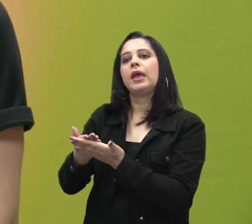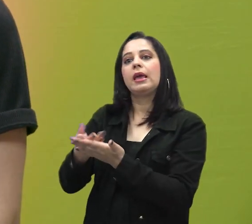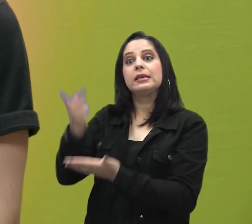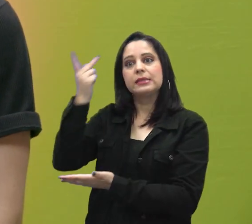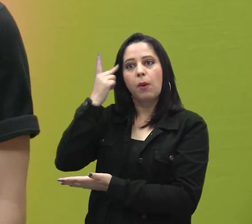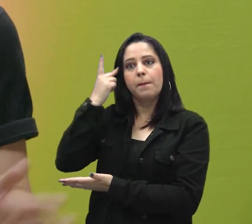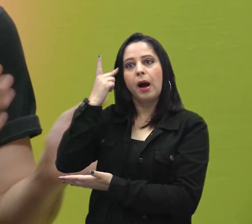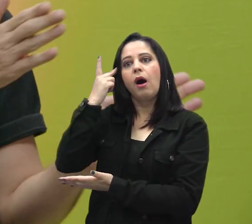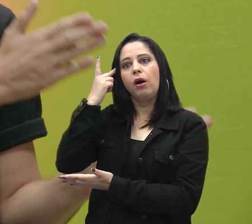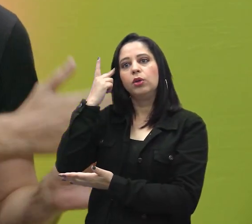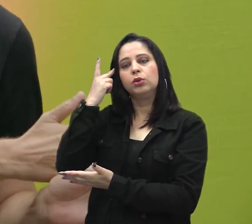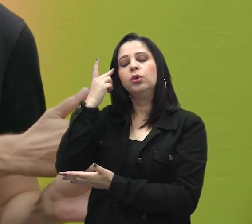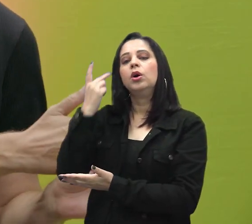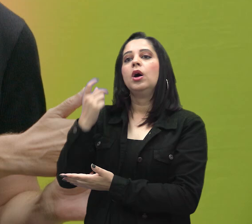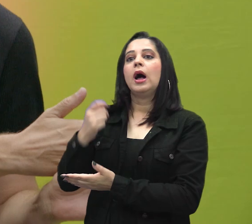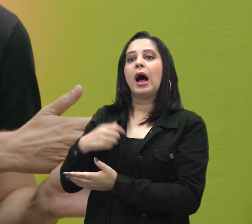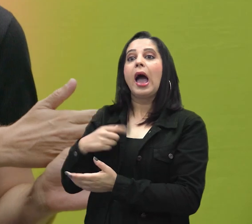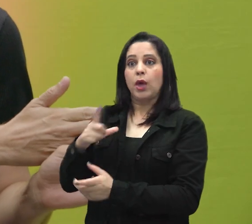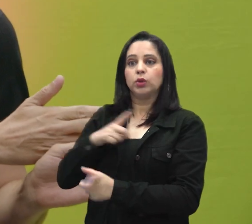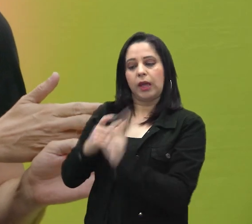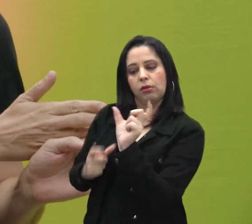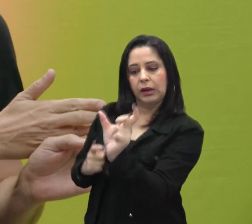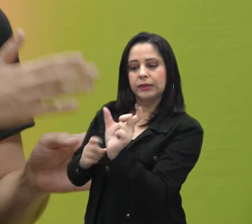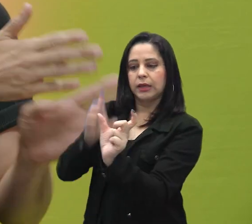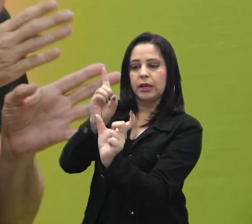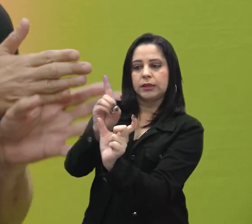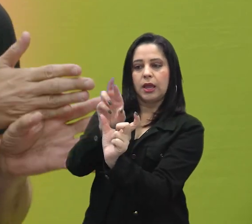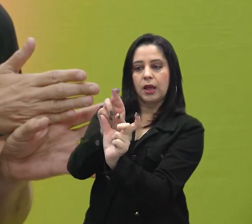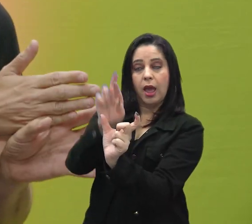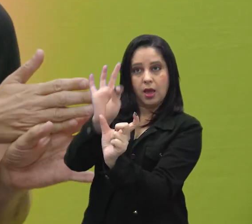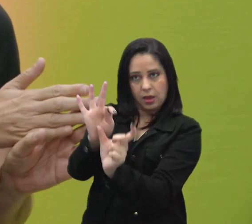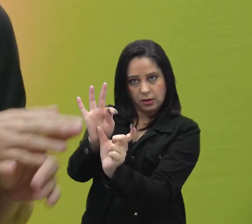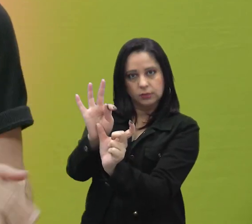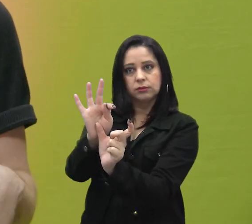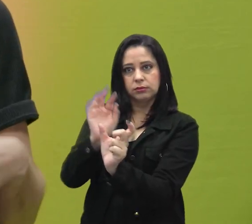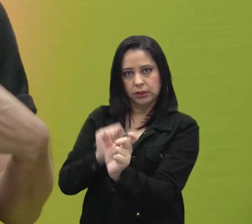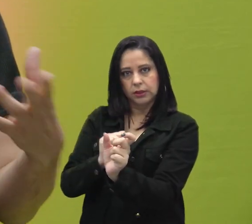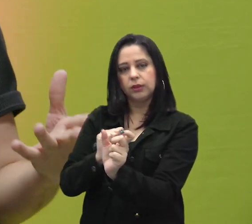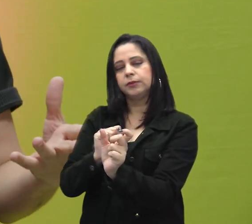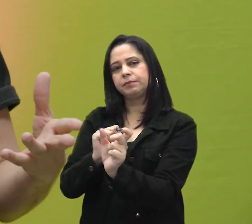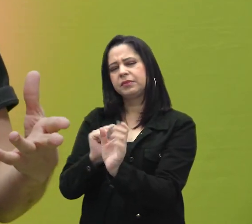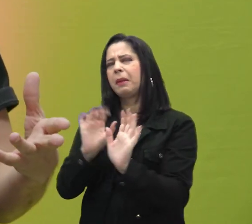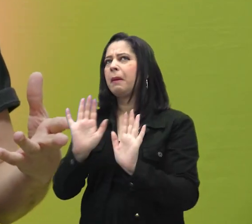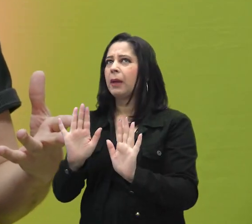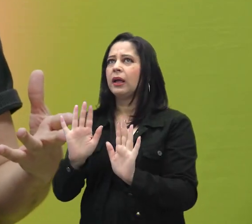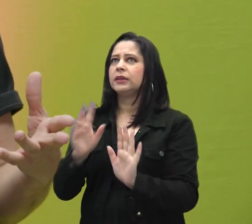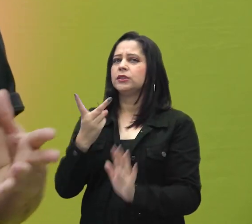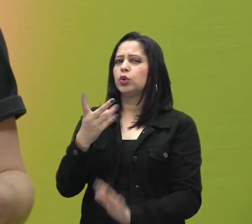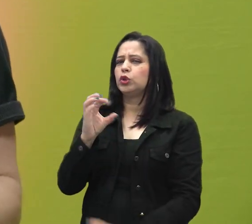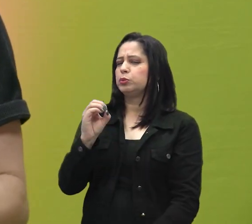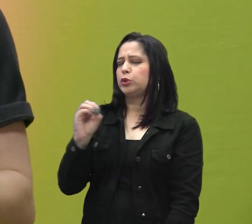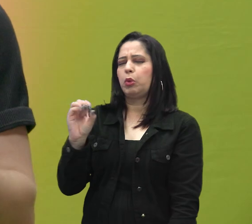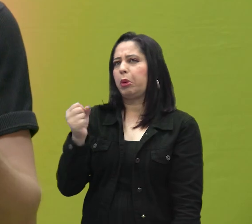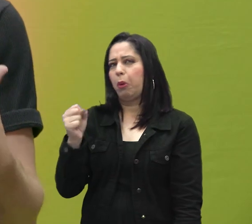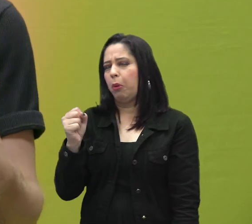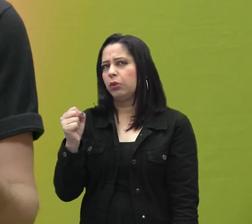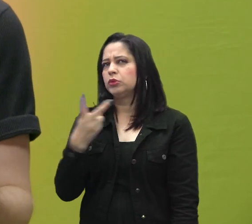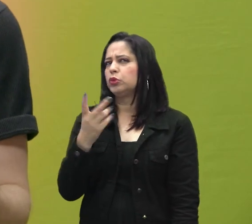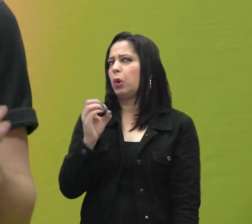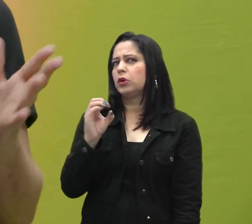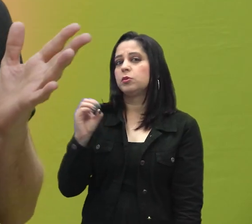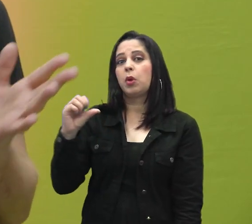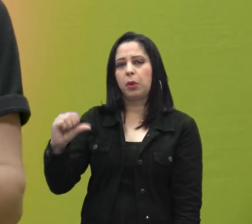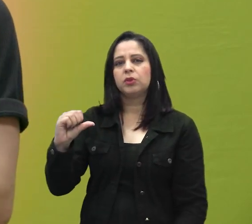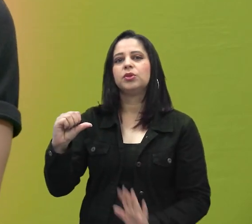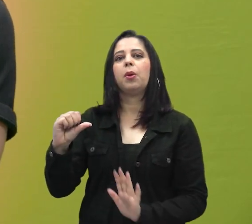formar ator. E desde então, desde 2000 com 28 anos, isso em 2008, talvez 2008,